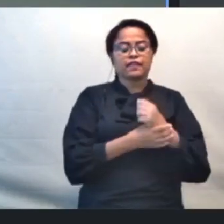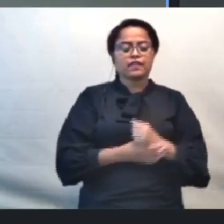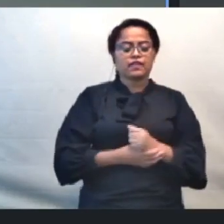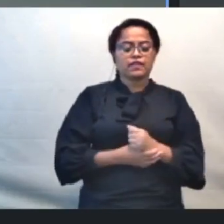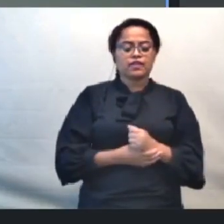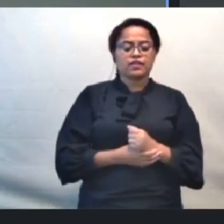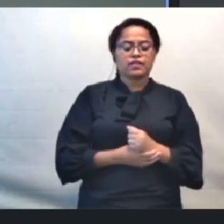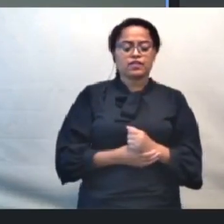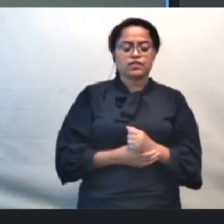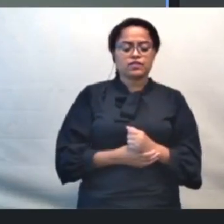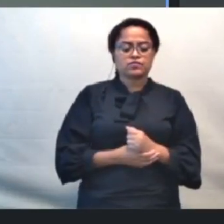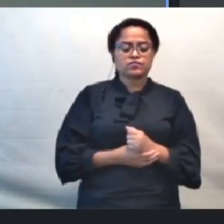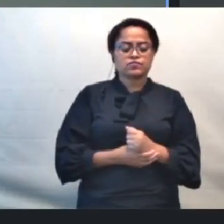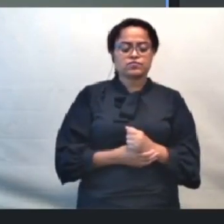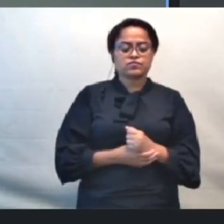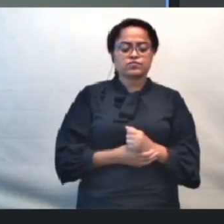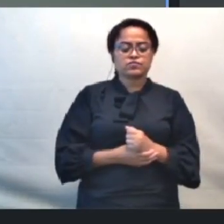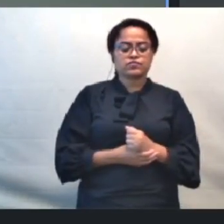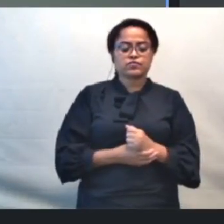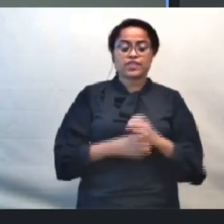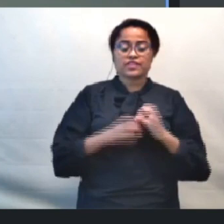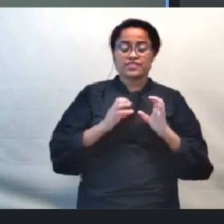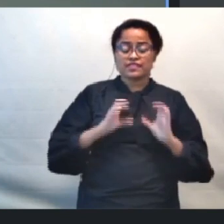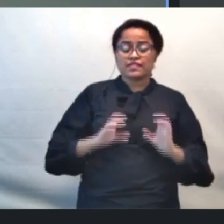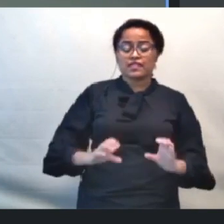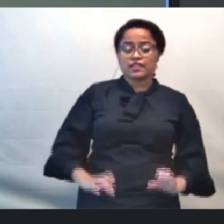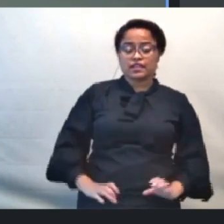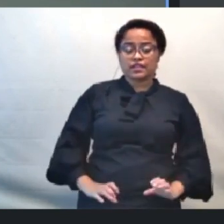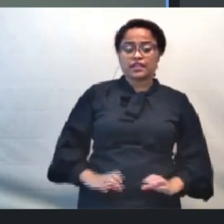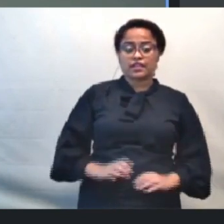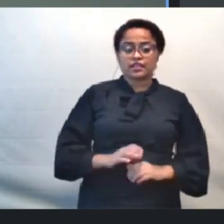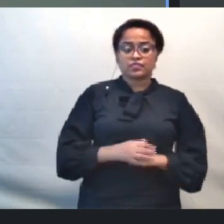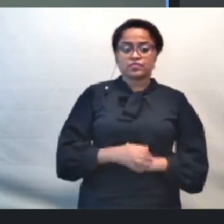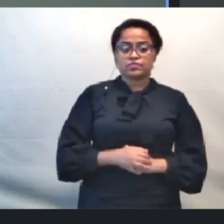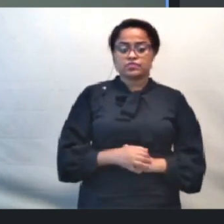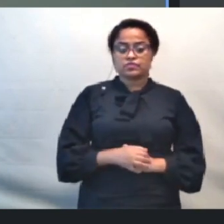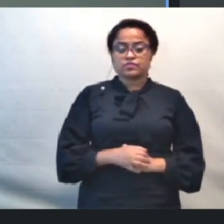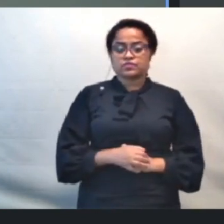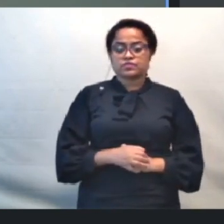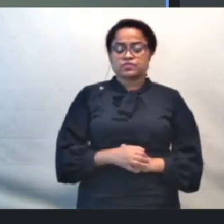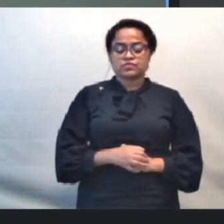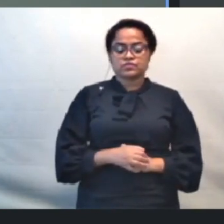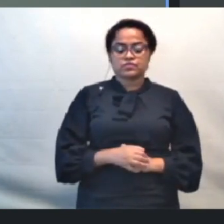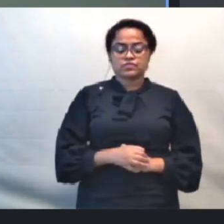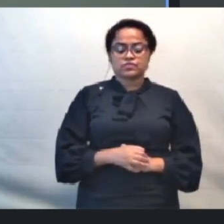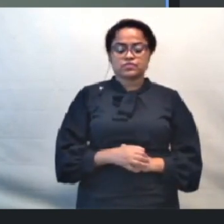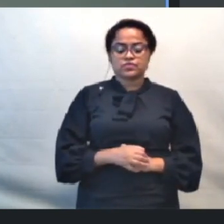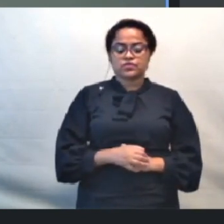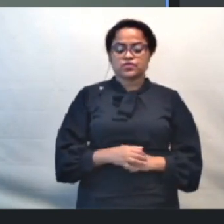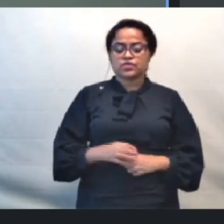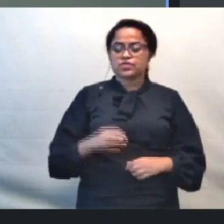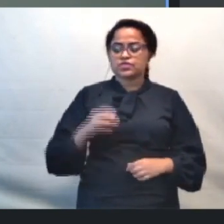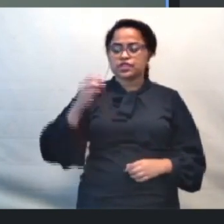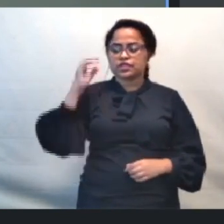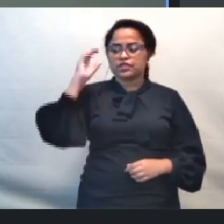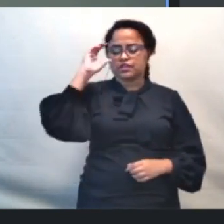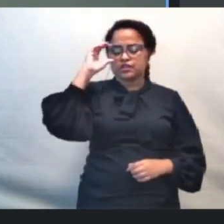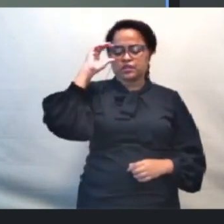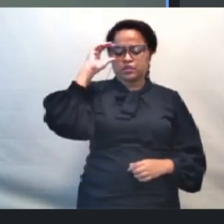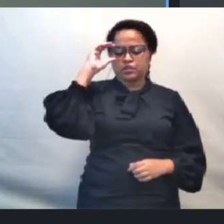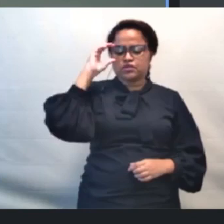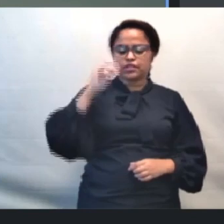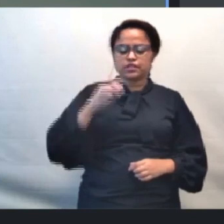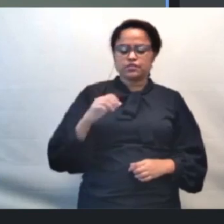Cidadania também. Mas temos... Tá, vou começar pelo Afonso, então, da Smazac, e